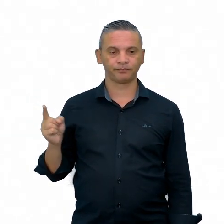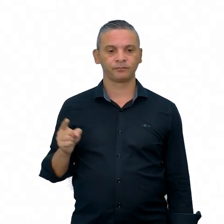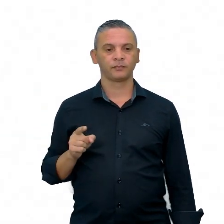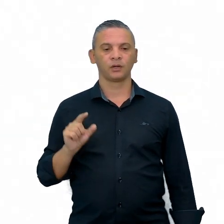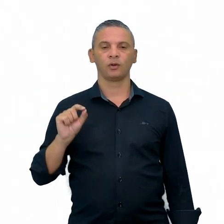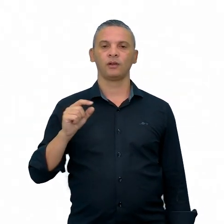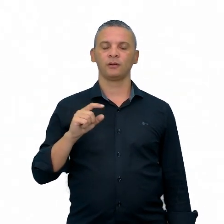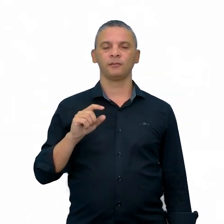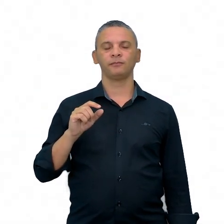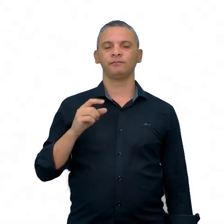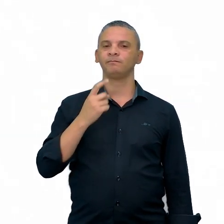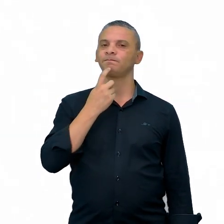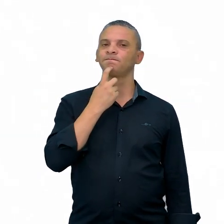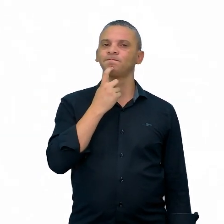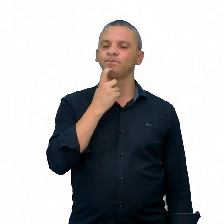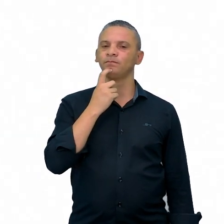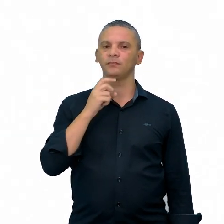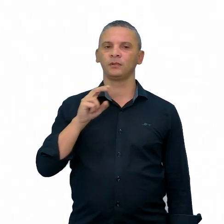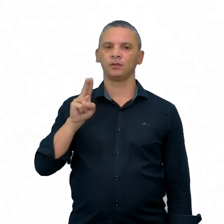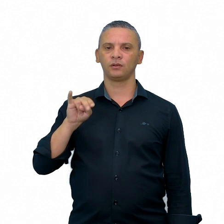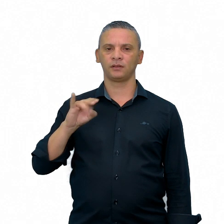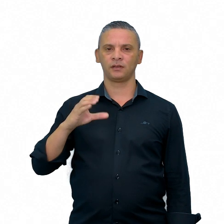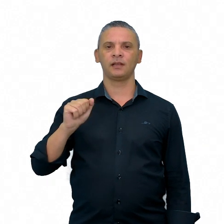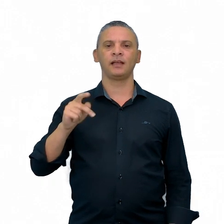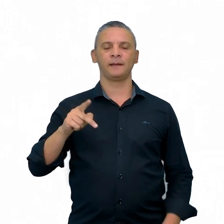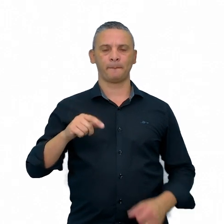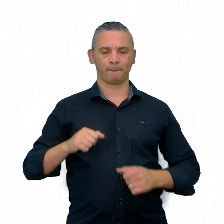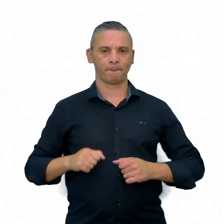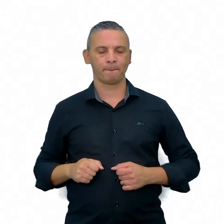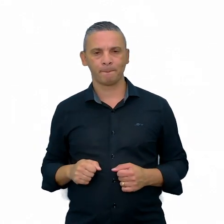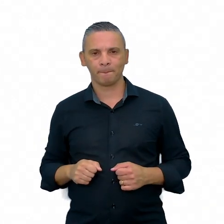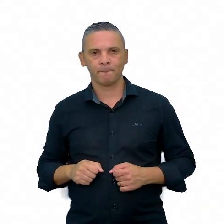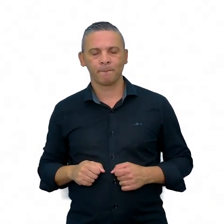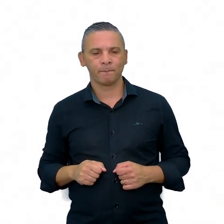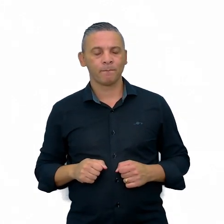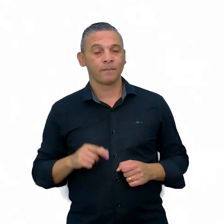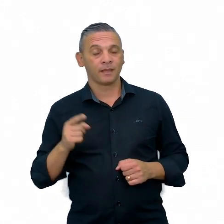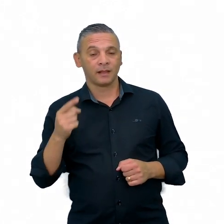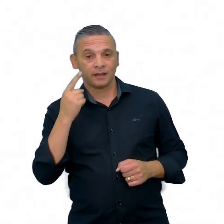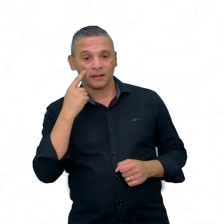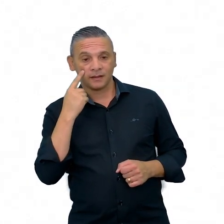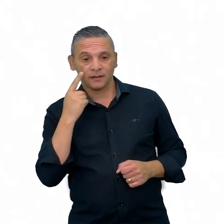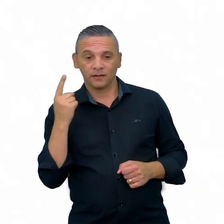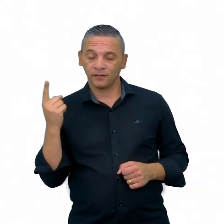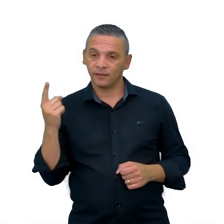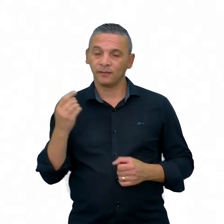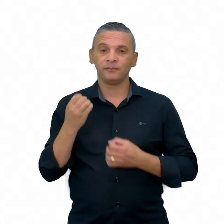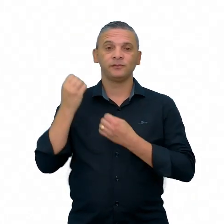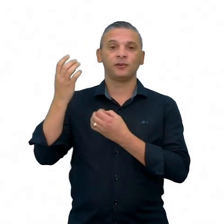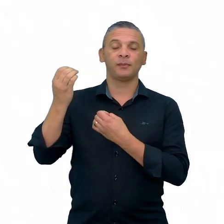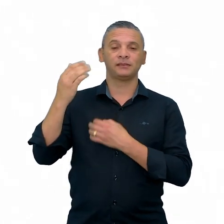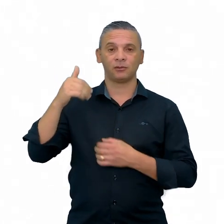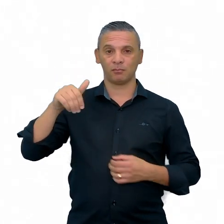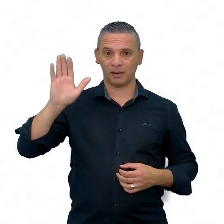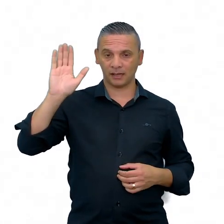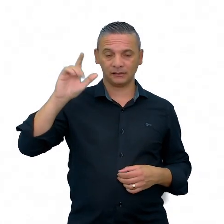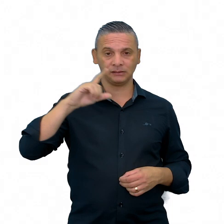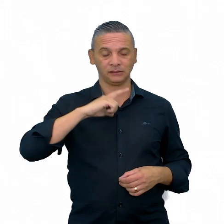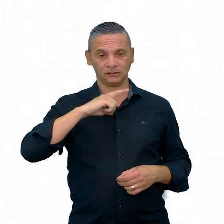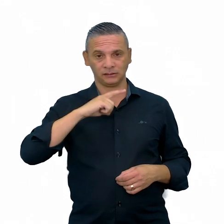Unicamp que está bem mais, né, elaborada, que está com mais informações,